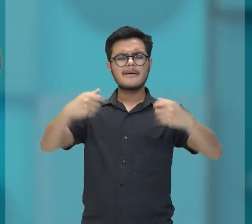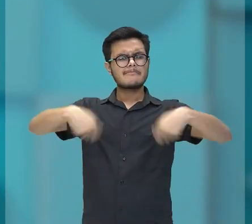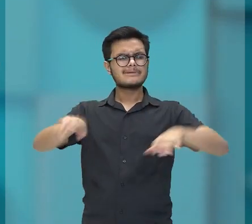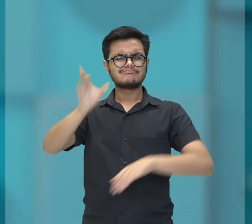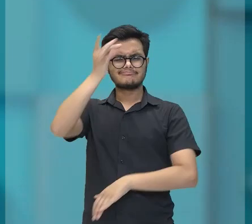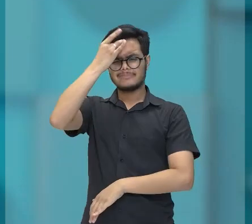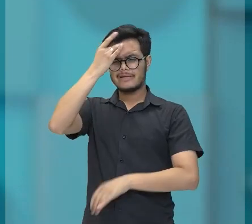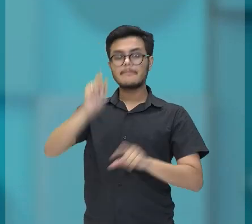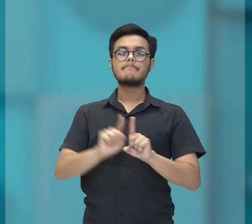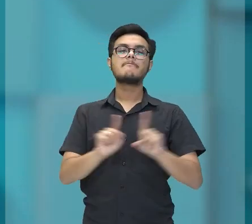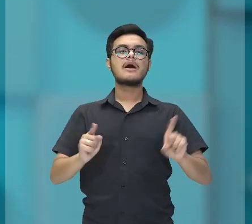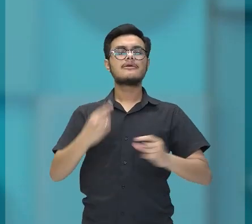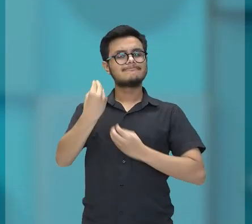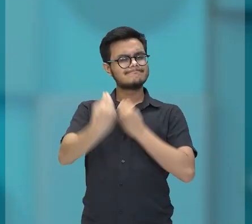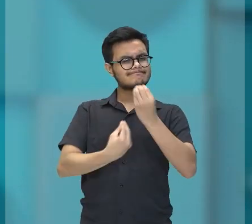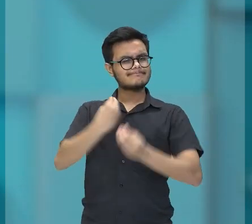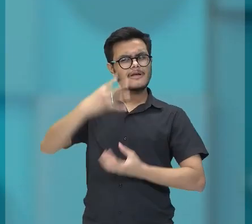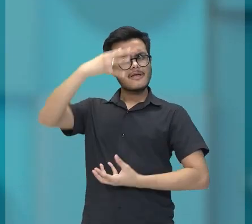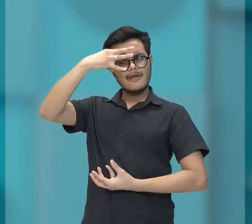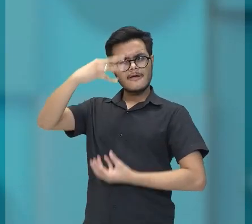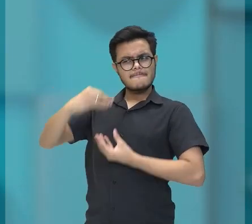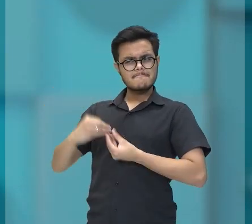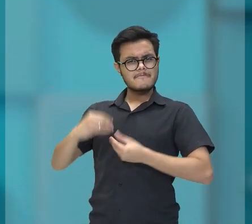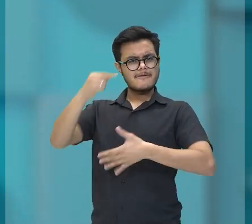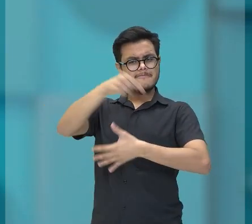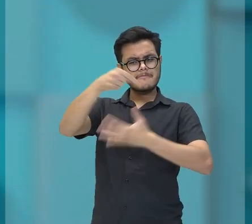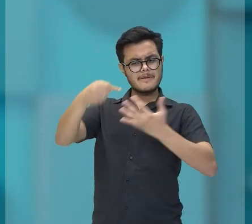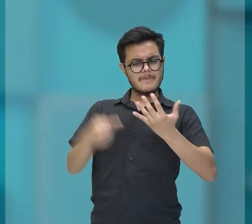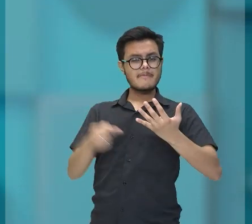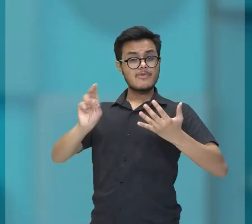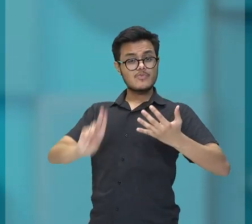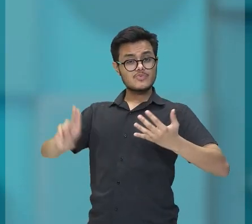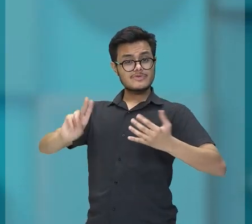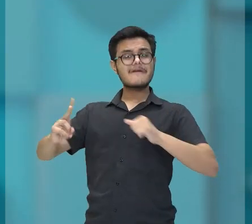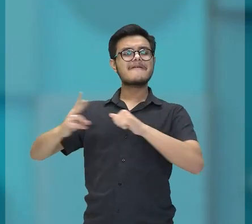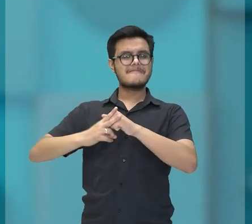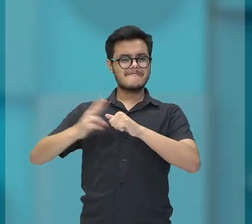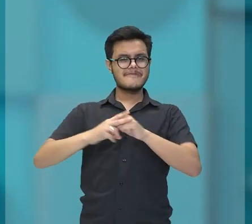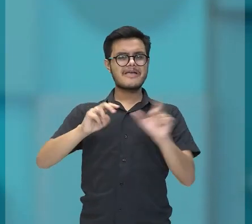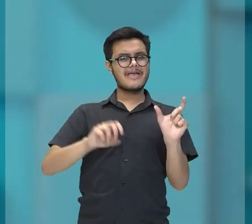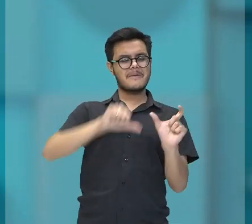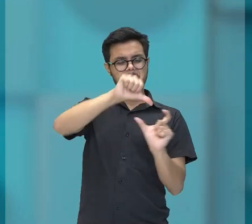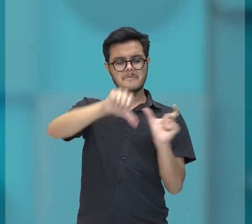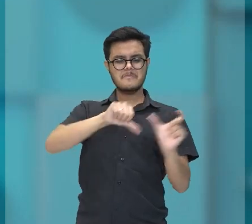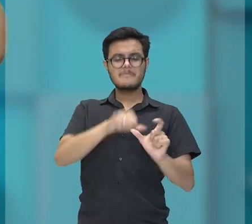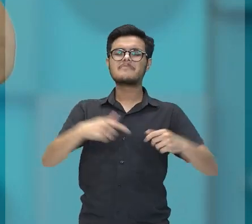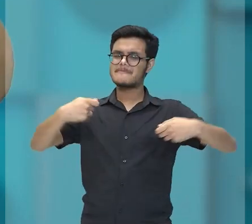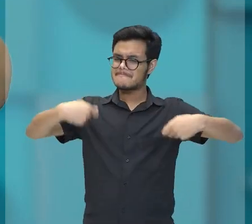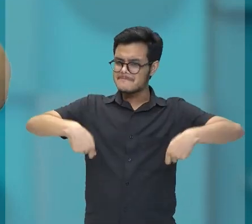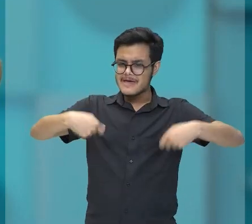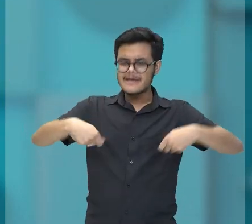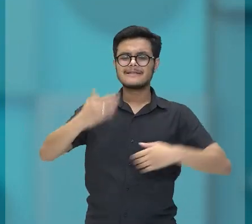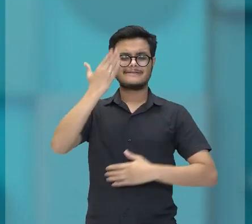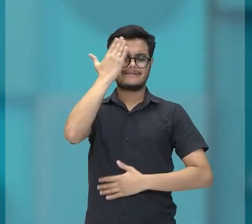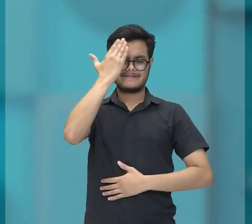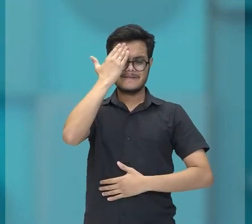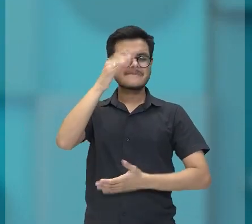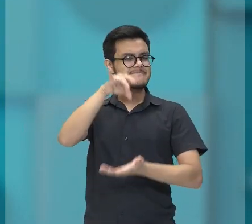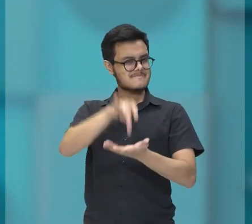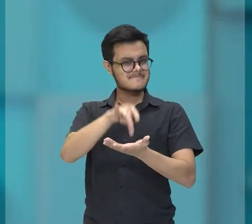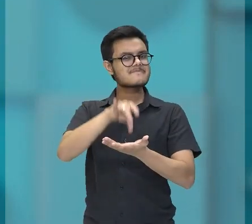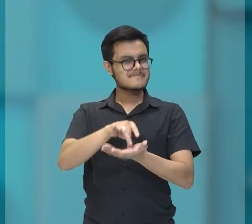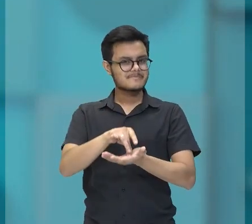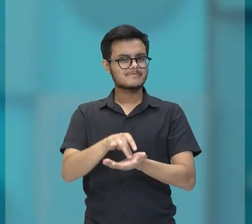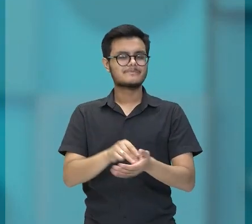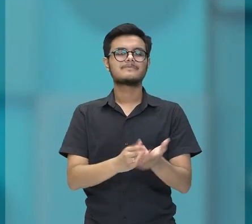preciso entender o que essas formas verbais me trazem. Eu preciso compreender toda essa dinâmica que a forma